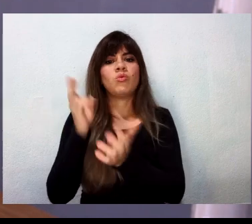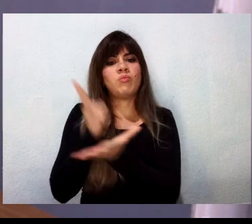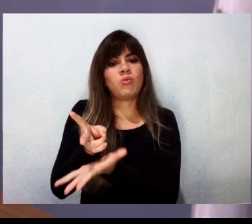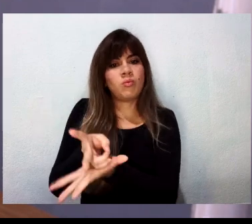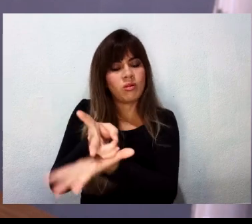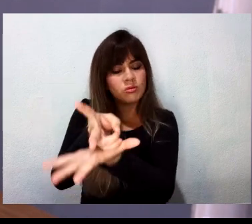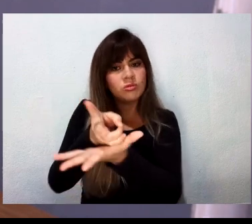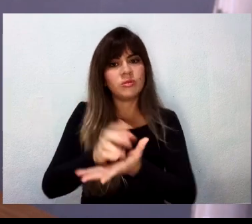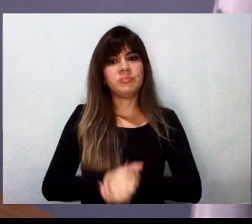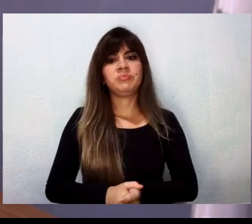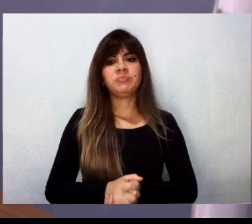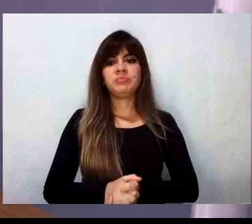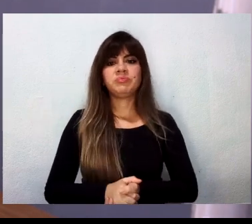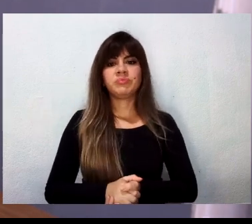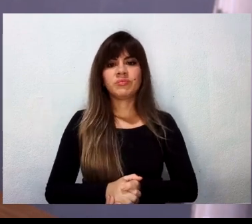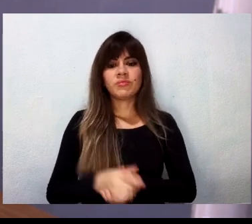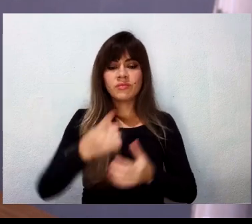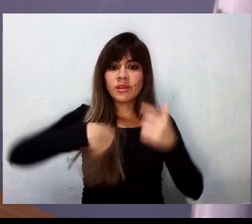grupos de continuidade.